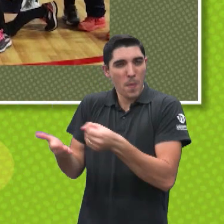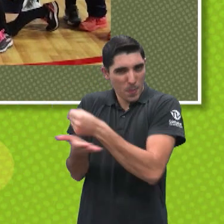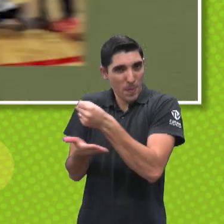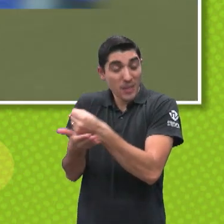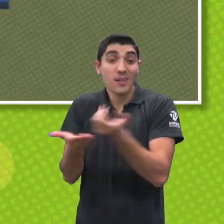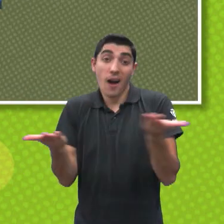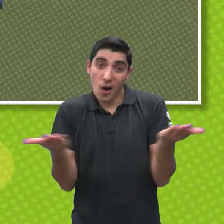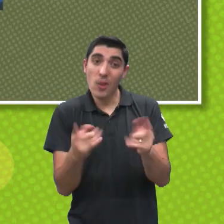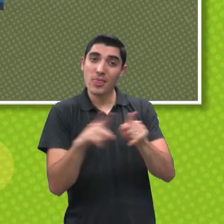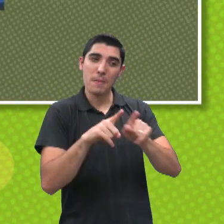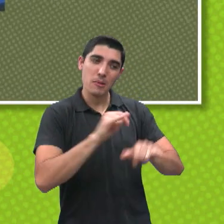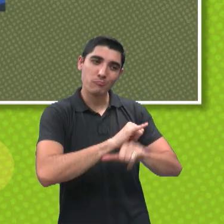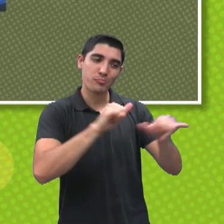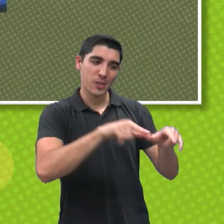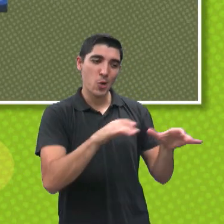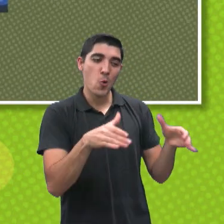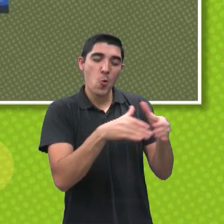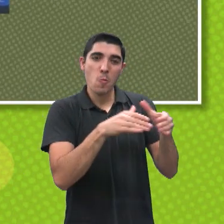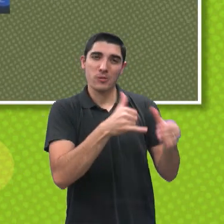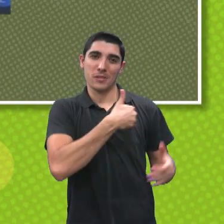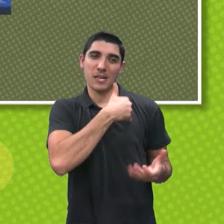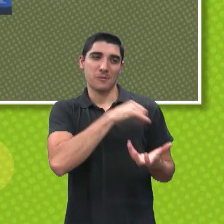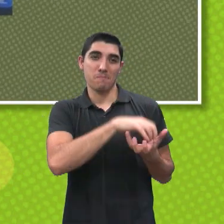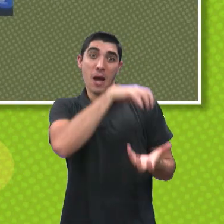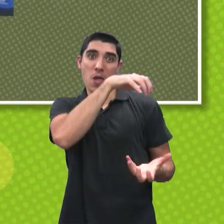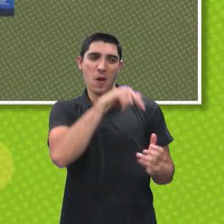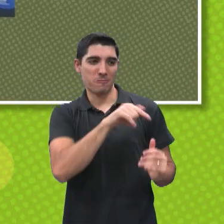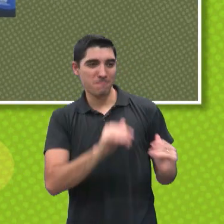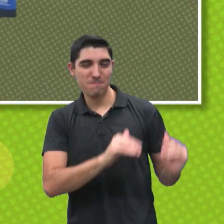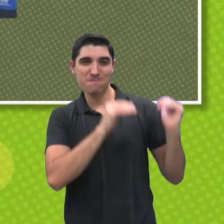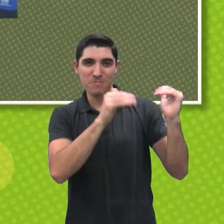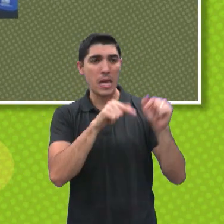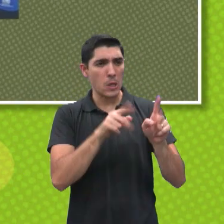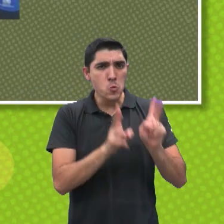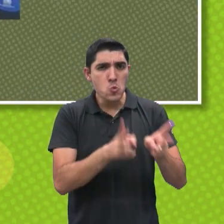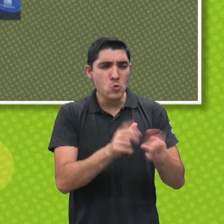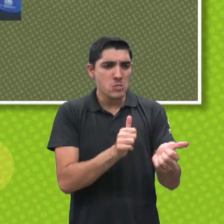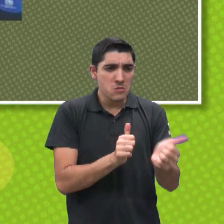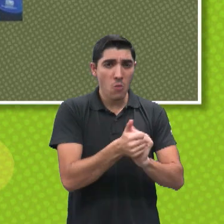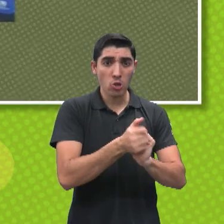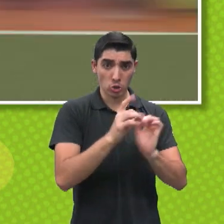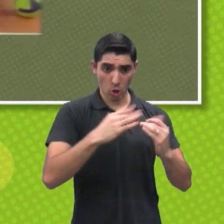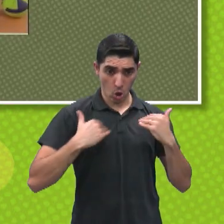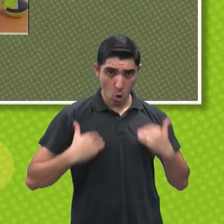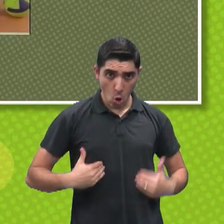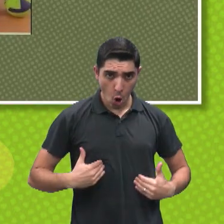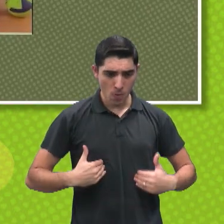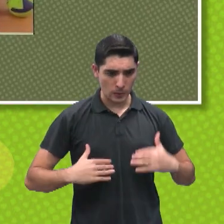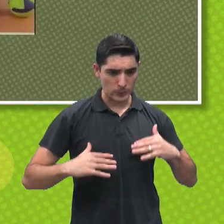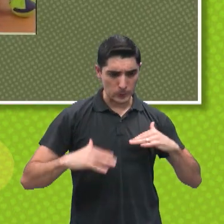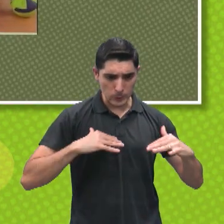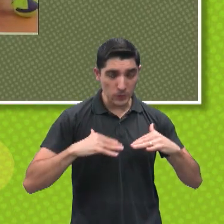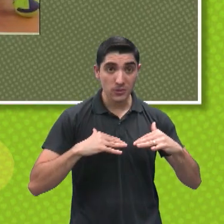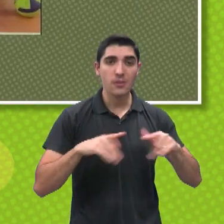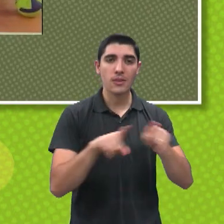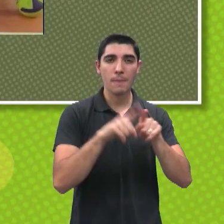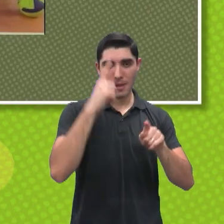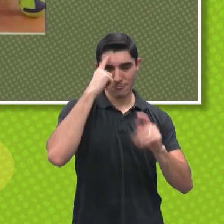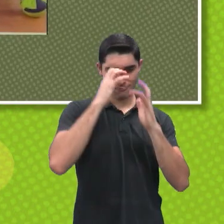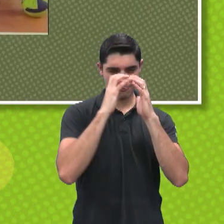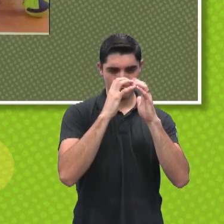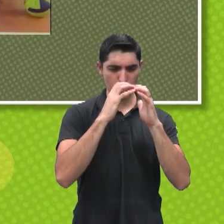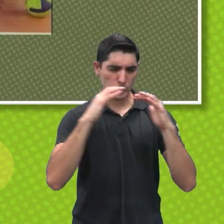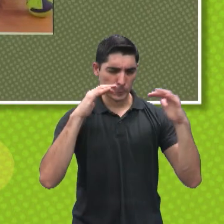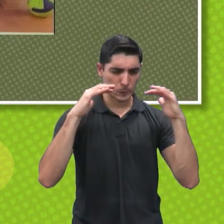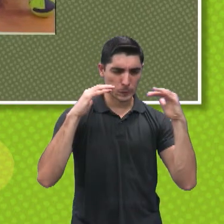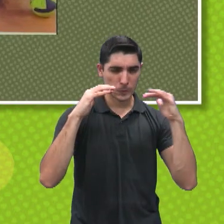das vovós, sempre praticando o esporte aí, se mantendo ativo, não só o corpo, mas também a mente, a cuca, não deixando, né, não ficando